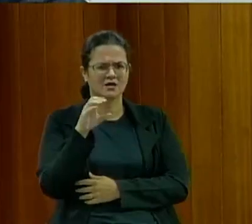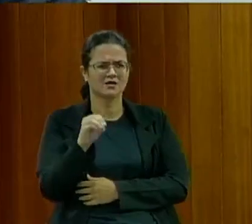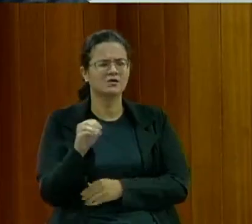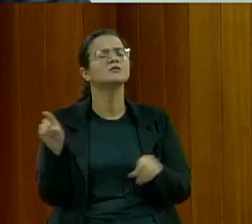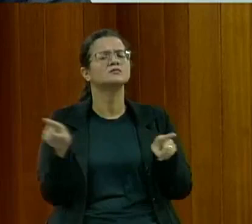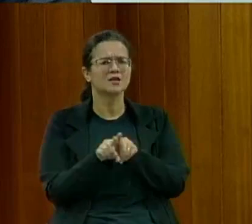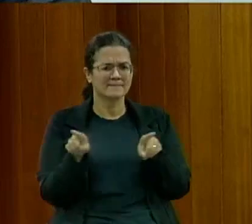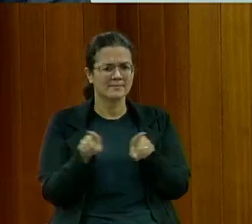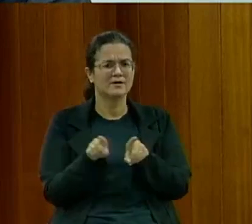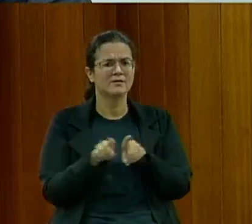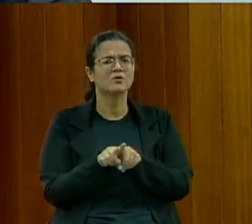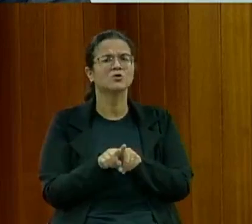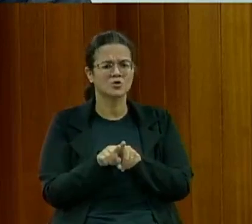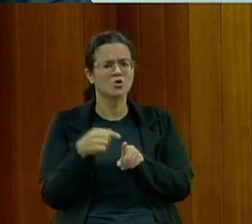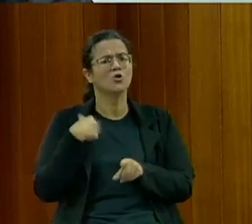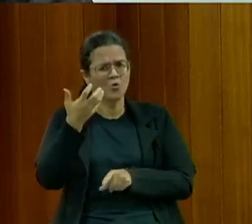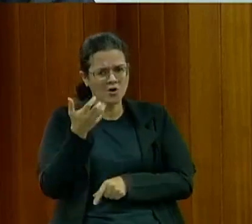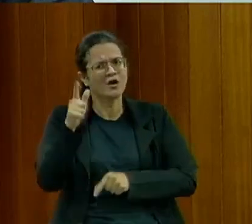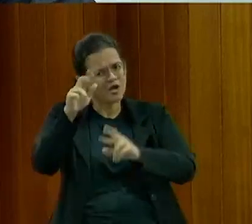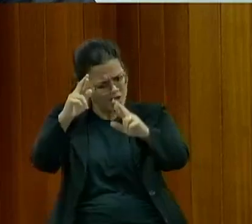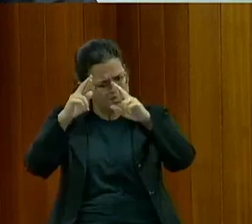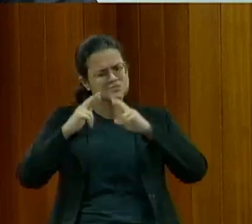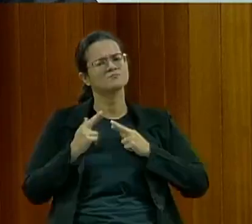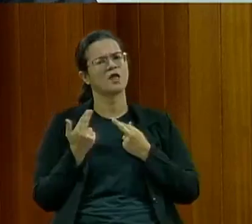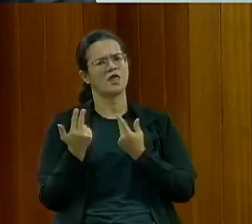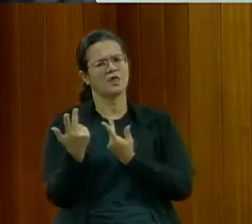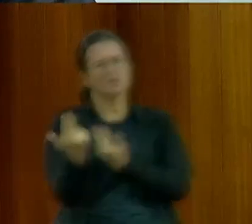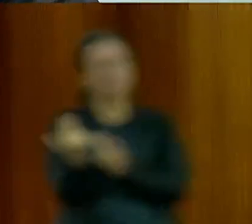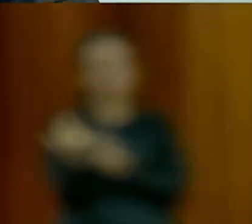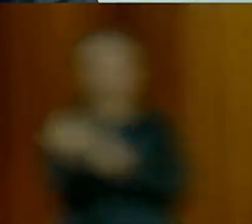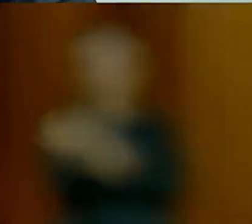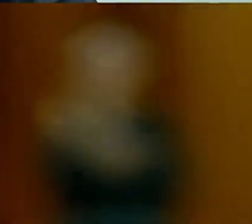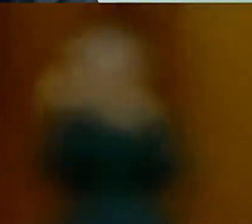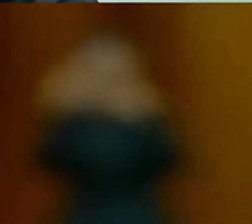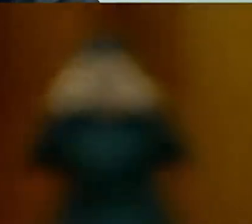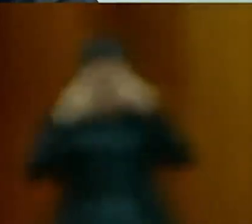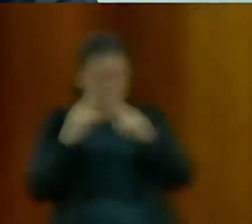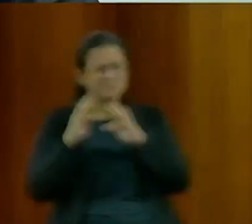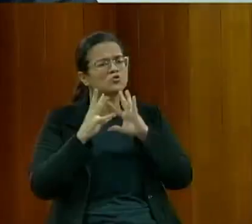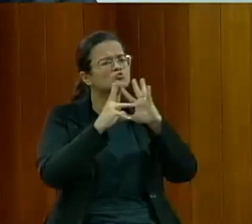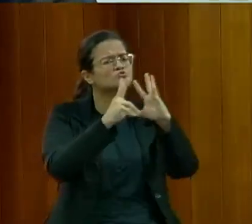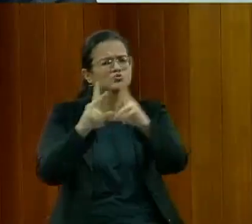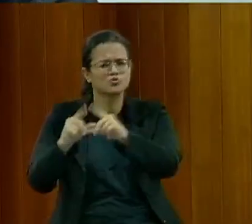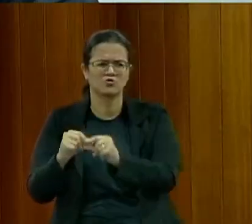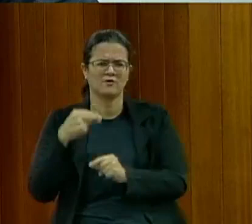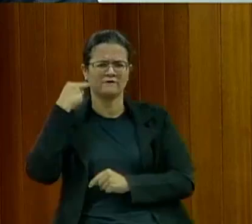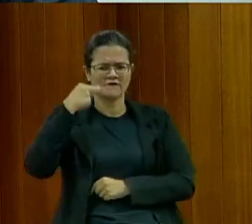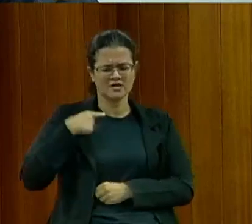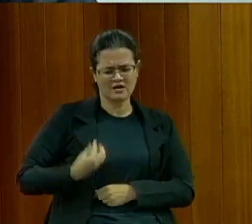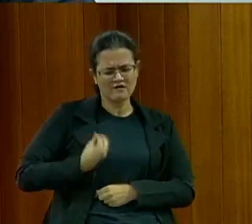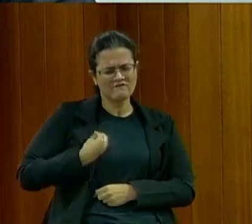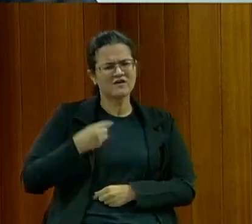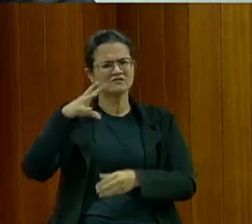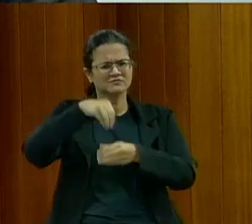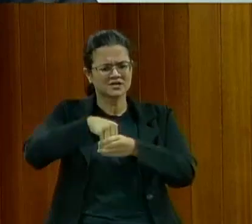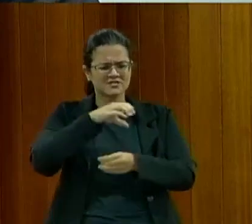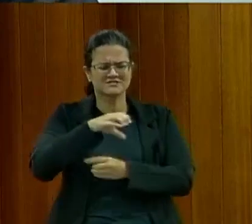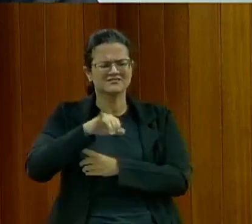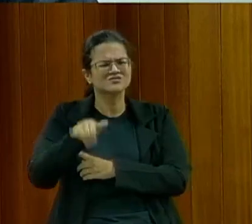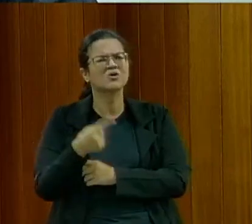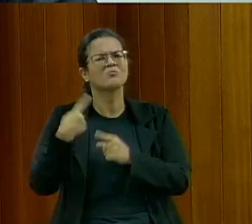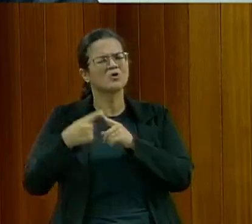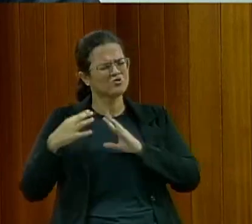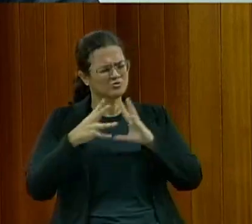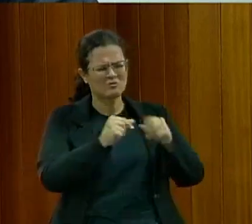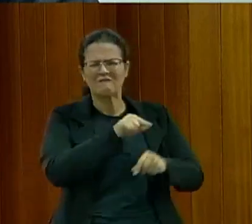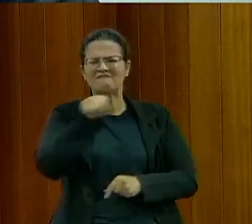senhor tivesse o respeito com todos os parlamentares que fazem parte da CCJ, que está todo mundo lá, ninguém está brincando, não. Está todo mundo